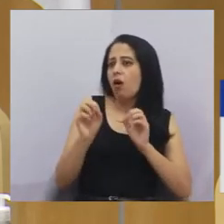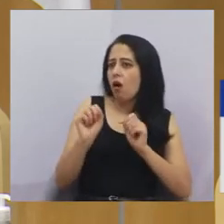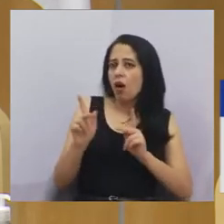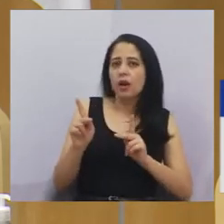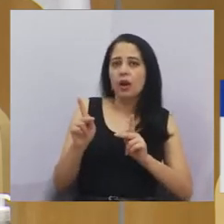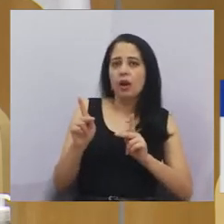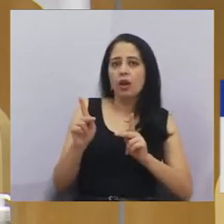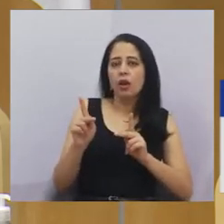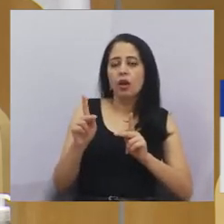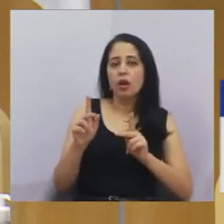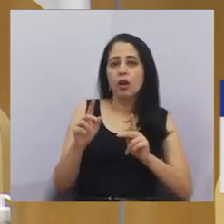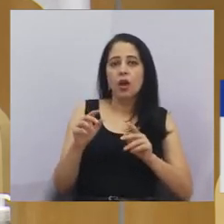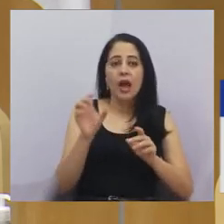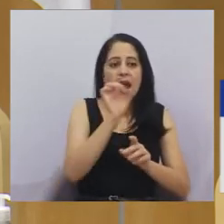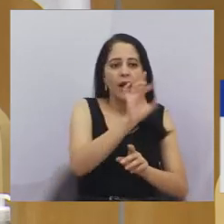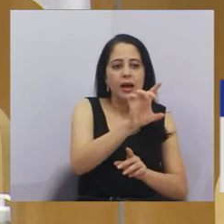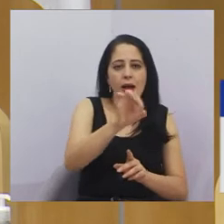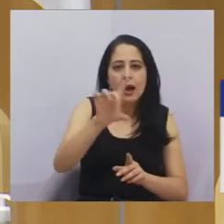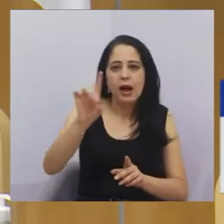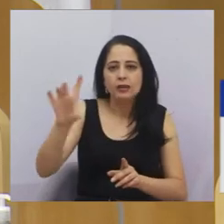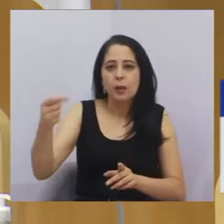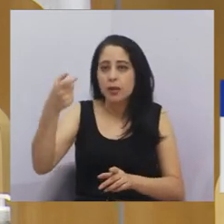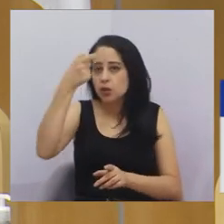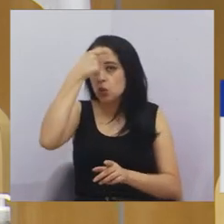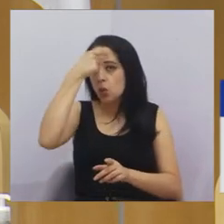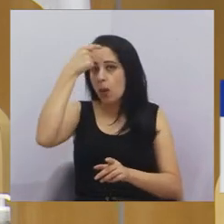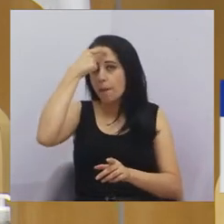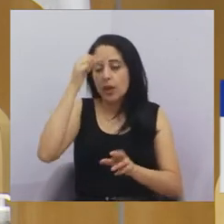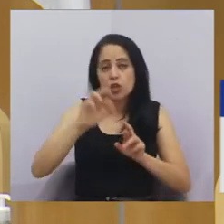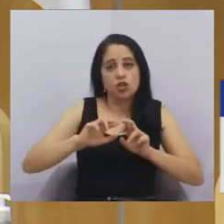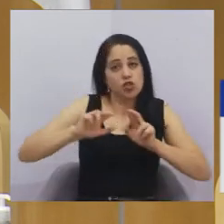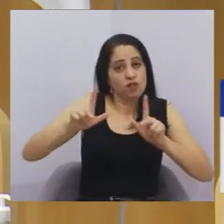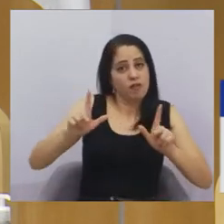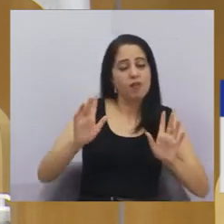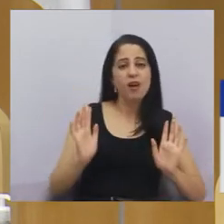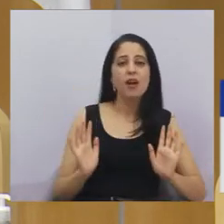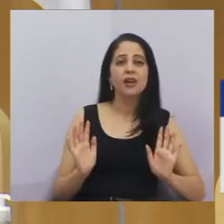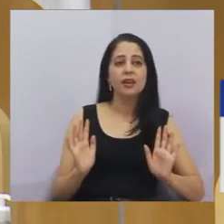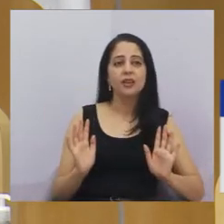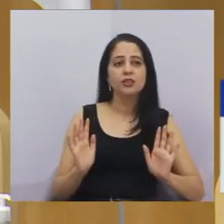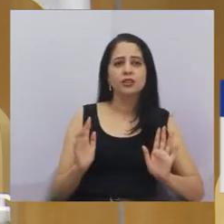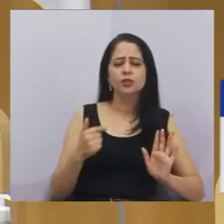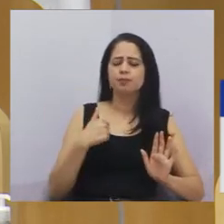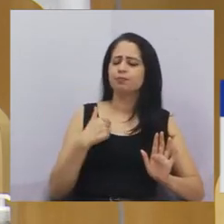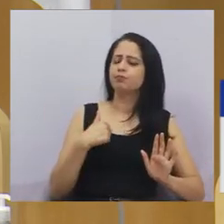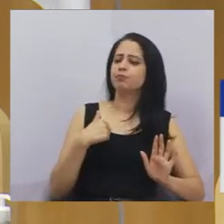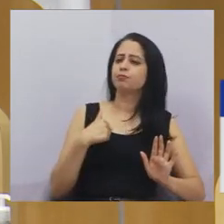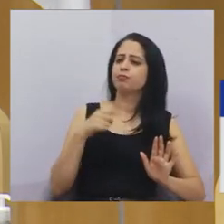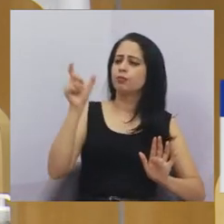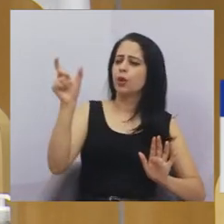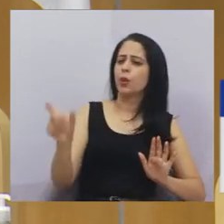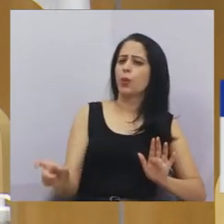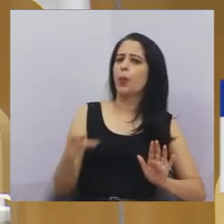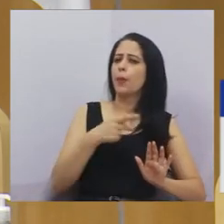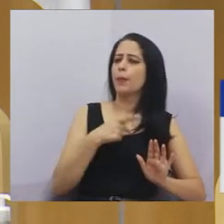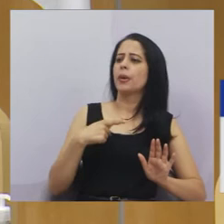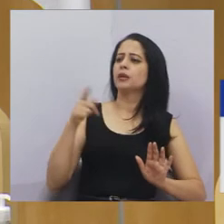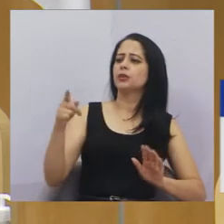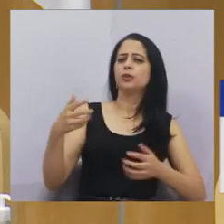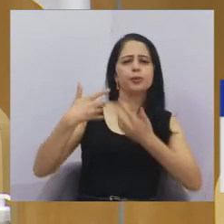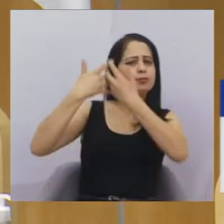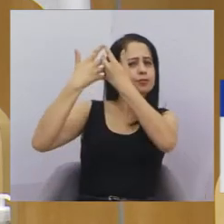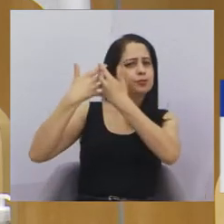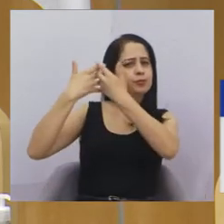cada um aqui pensa diferente. E eu estava fazendo ali, pastor, ouvindo o senhor, fazendo uma